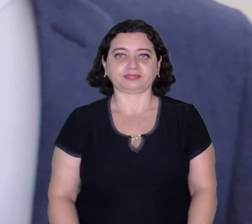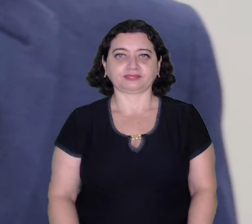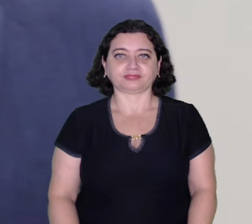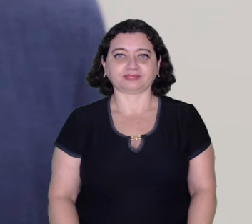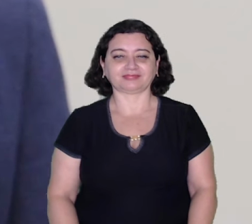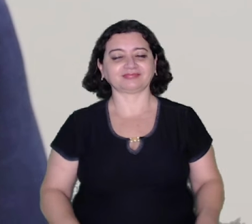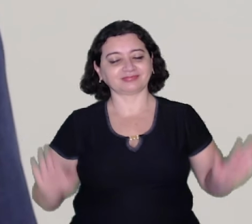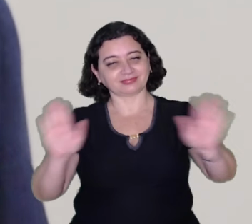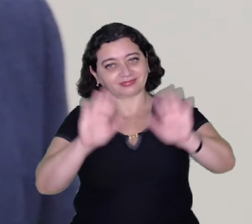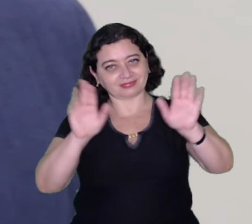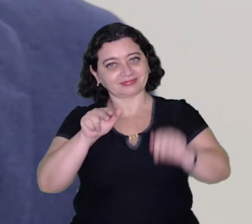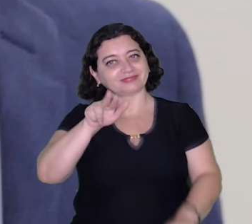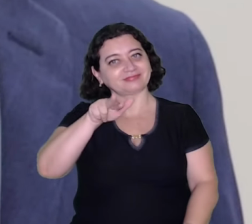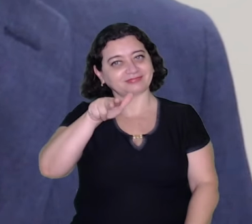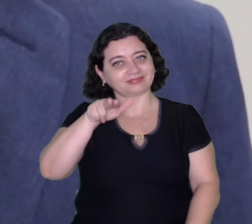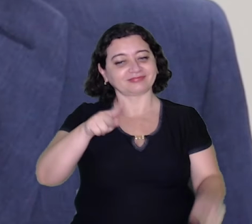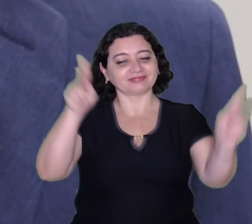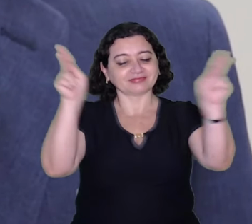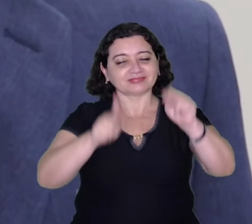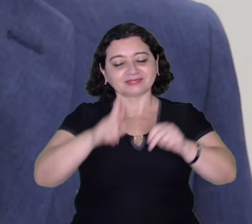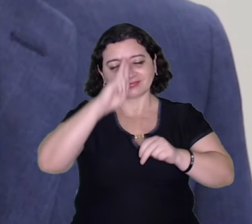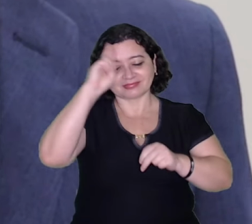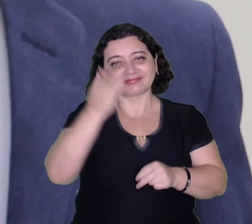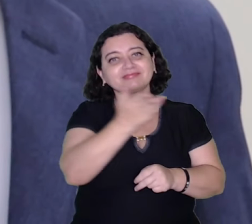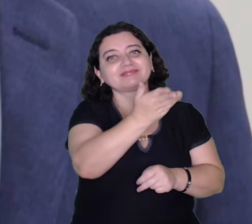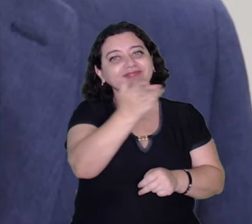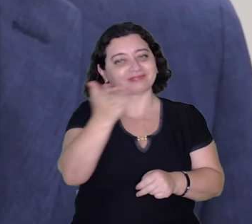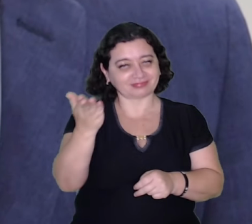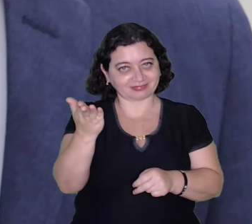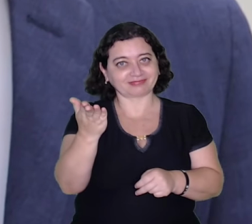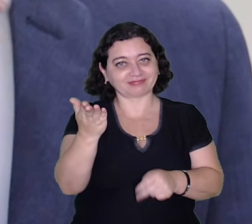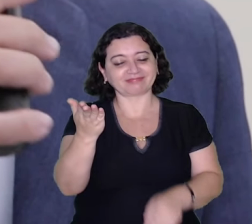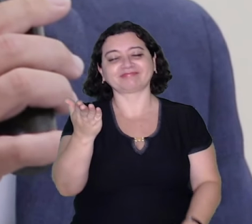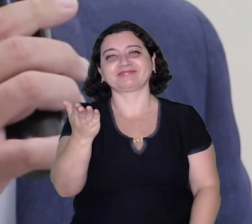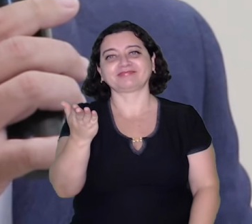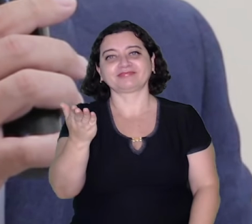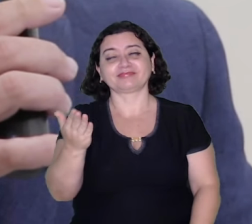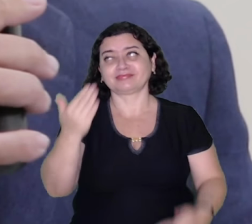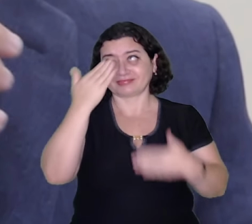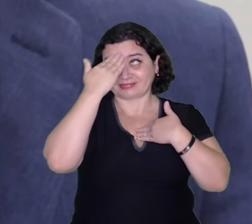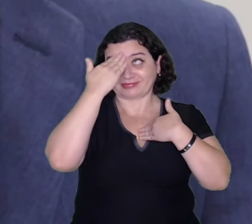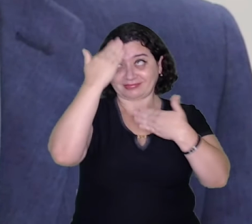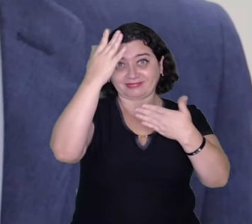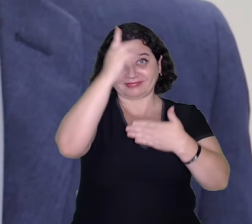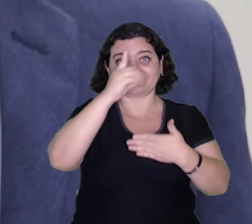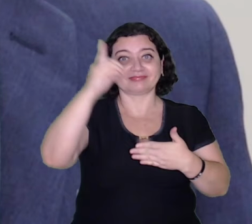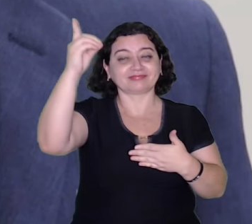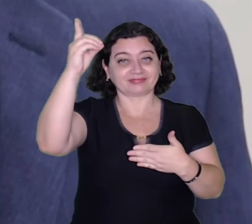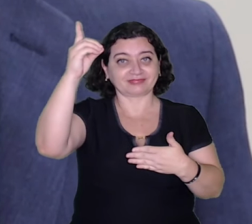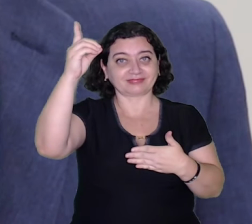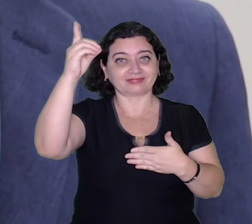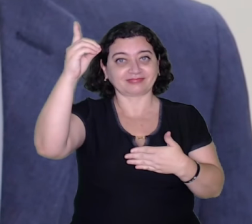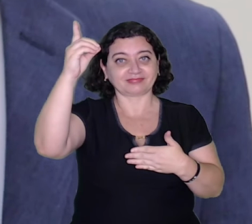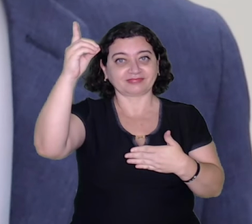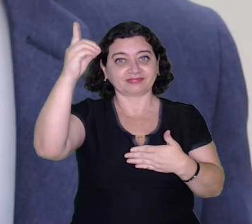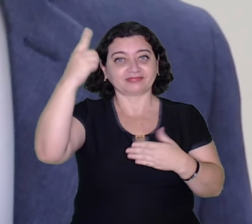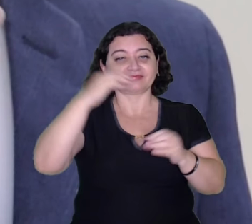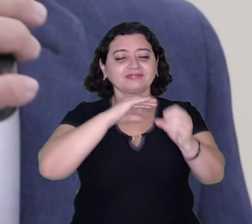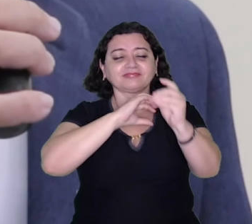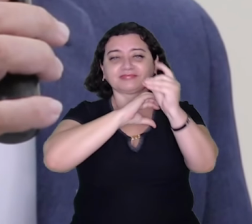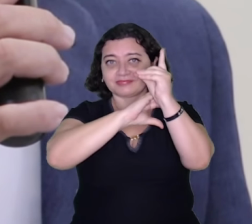Olá, irmãos, a paz do Senhor a todos. Graças a Deus, estamos mais um